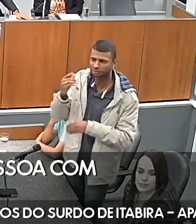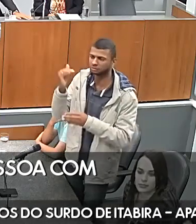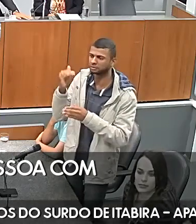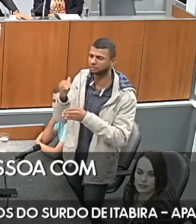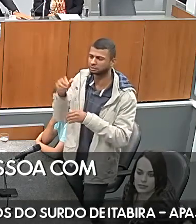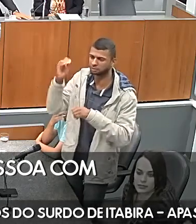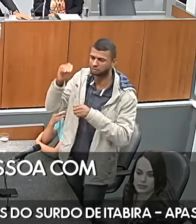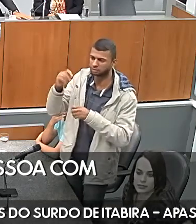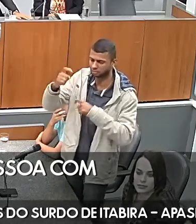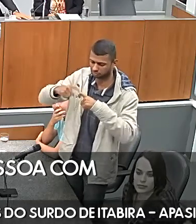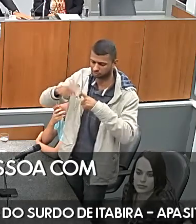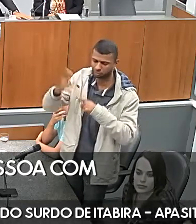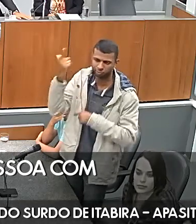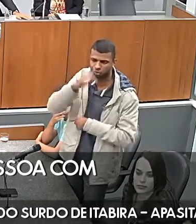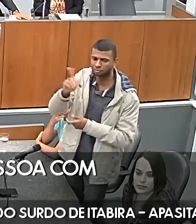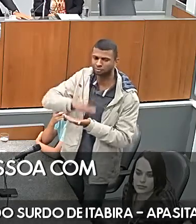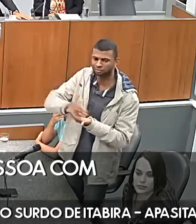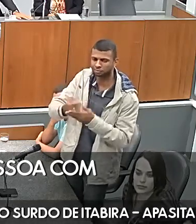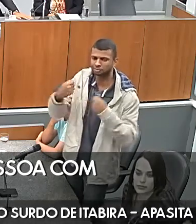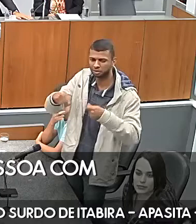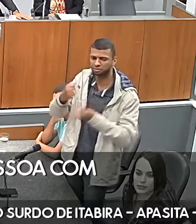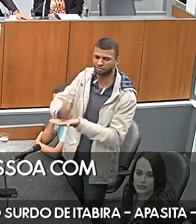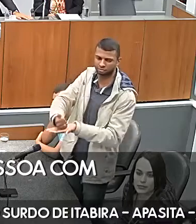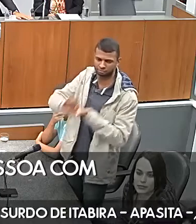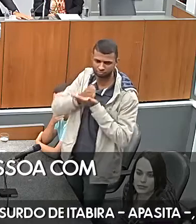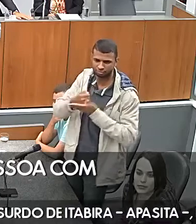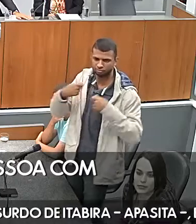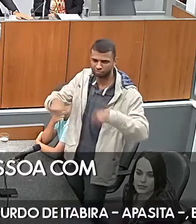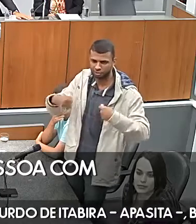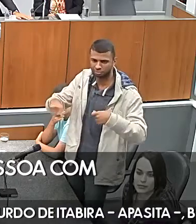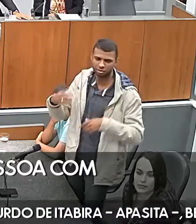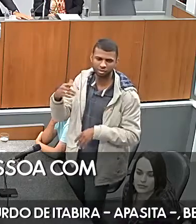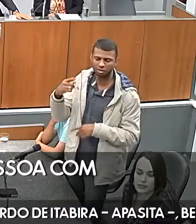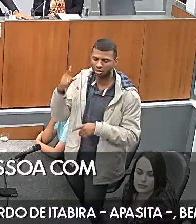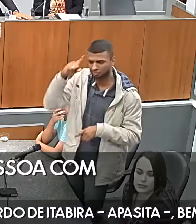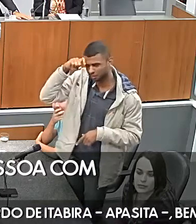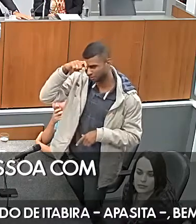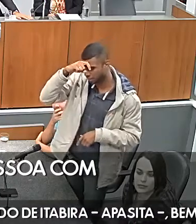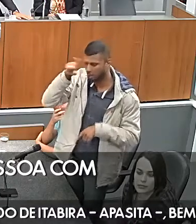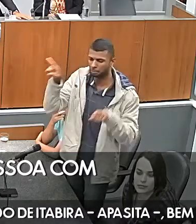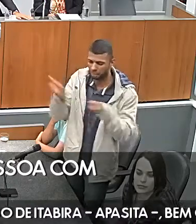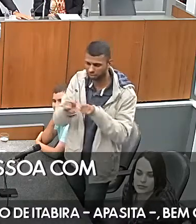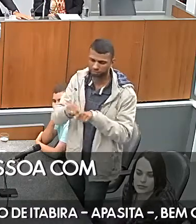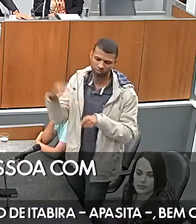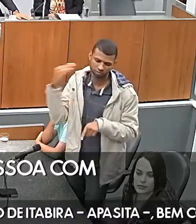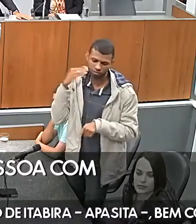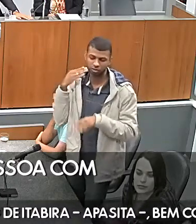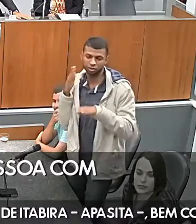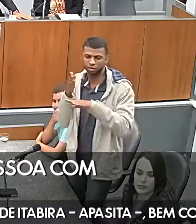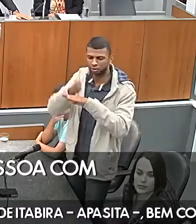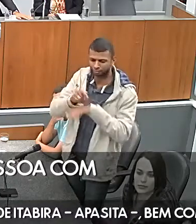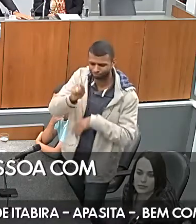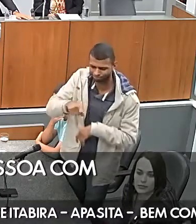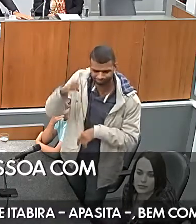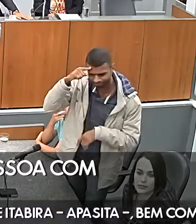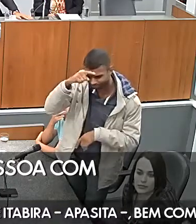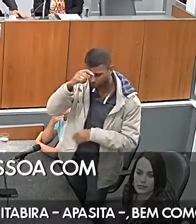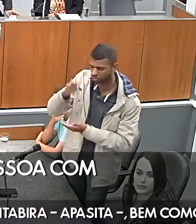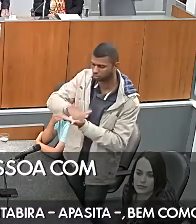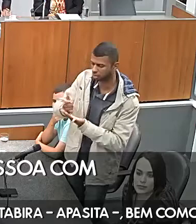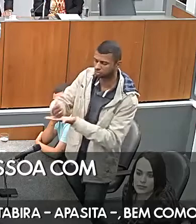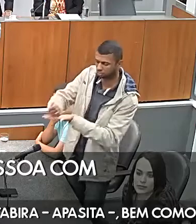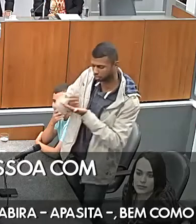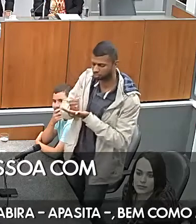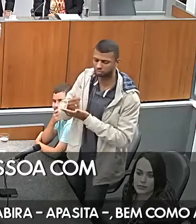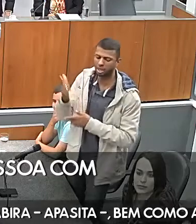Às vezes a gente não consegue, por exemplo, a oportunidade, quando vai ao médico, não conseguiu um teste para comunicar, então é o que a gente precisa também. A gente vê muita dificuldade. E